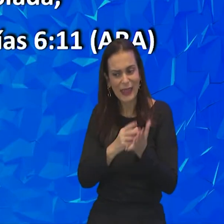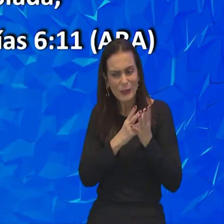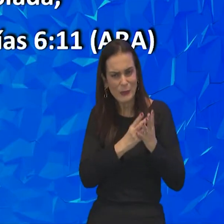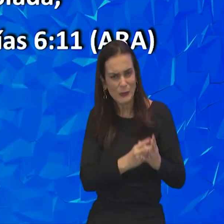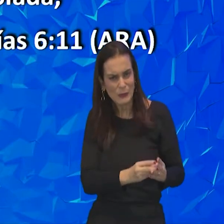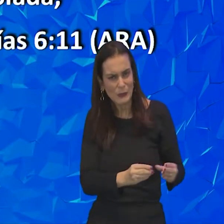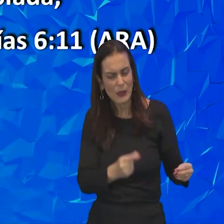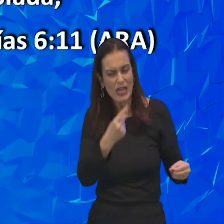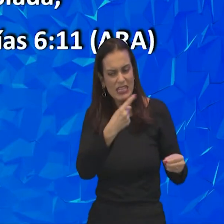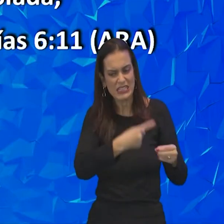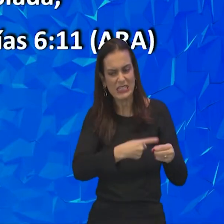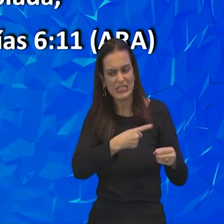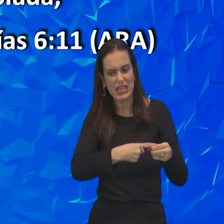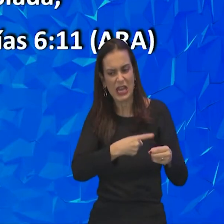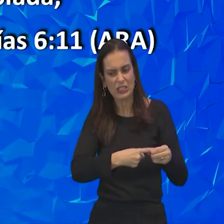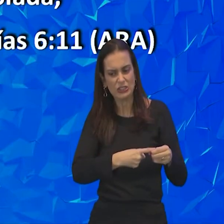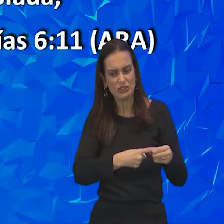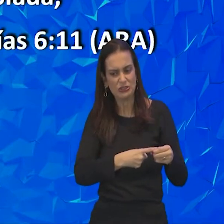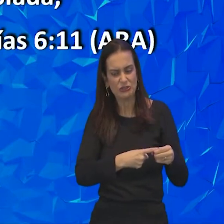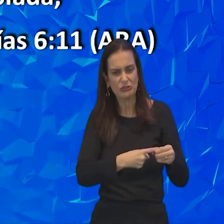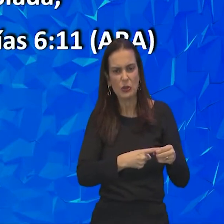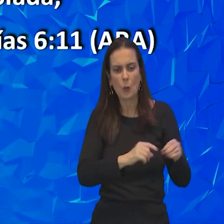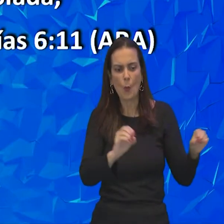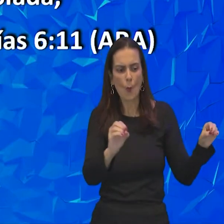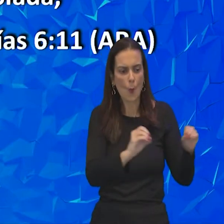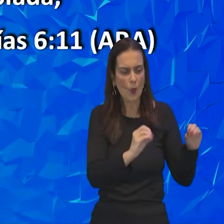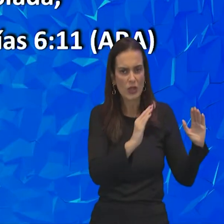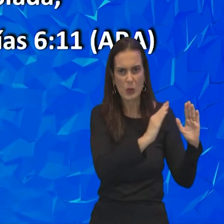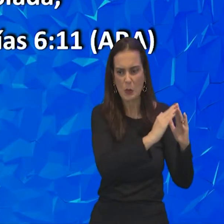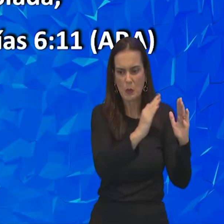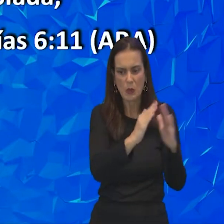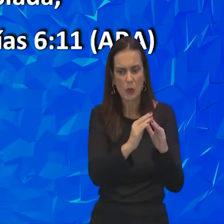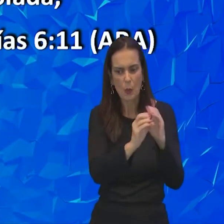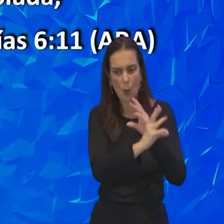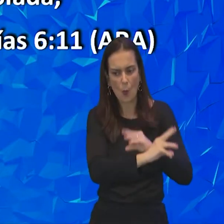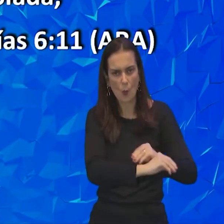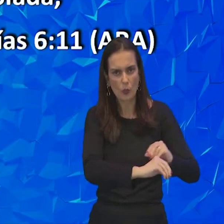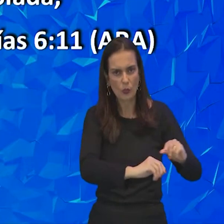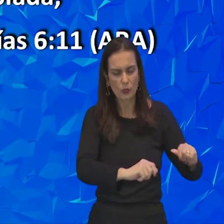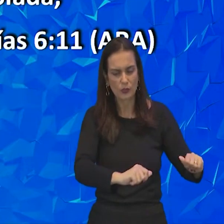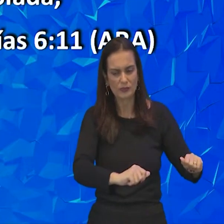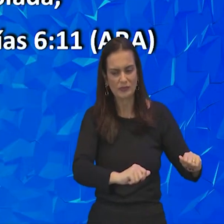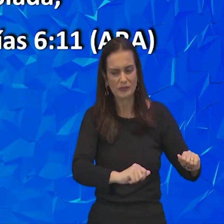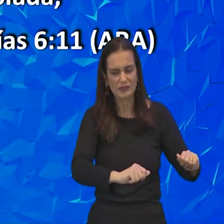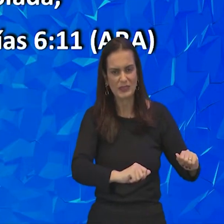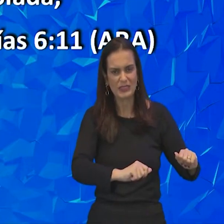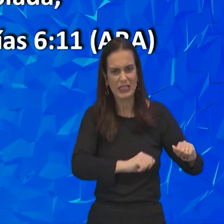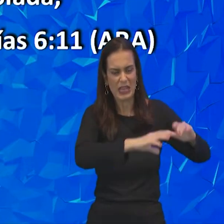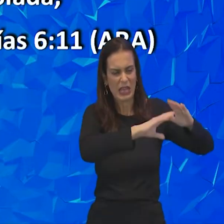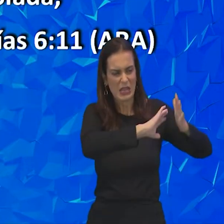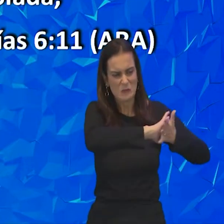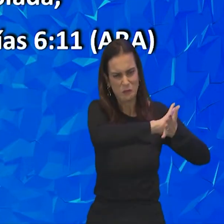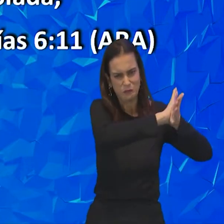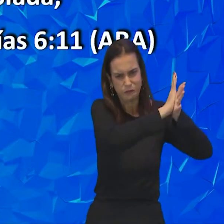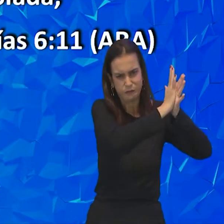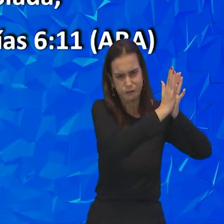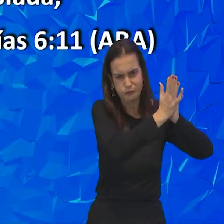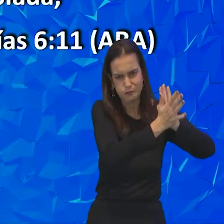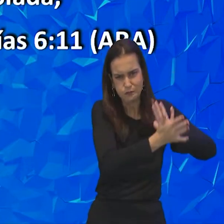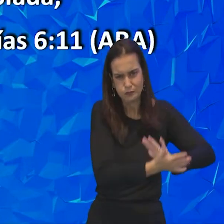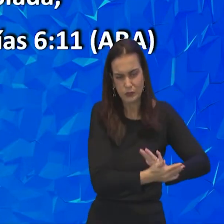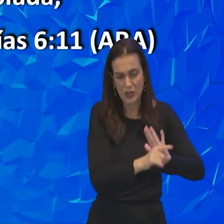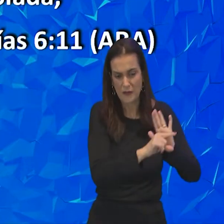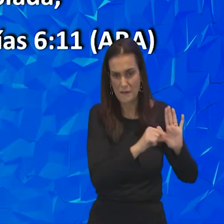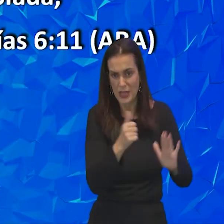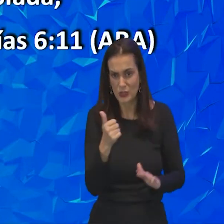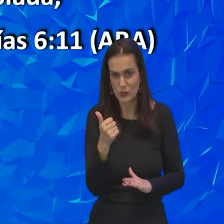cidades e fiquem sem habitantes, as casas fiquem sem moradores e a terra fique de todo assolada, verso 12. E o